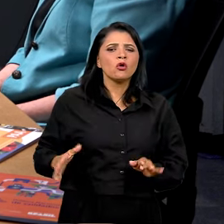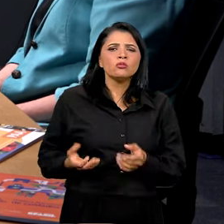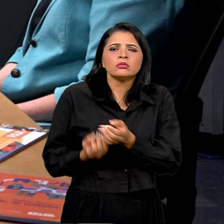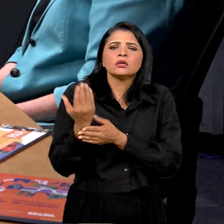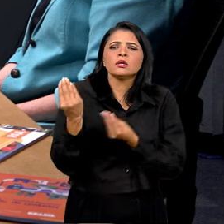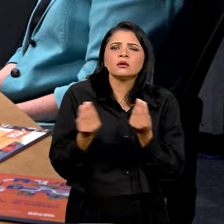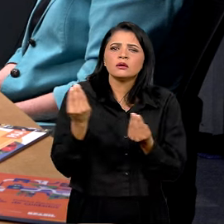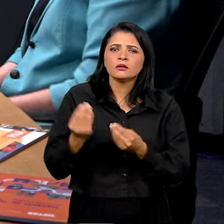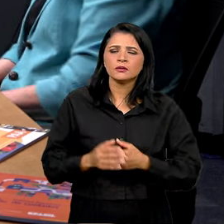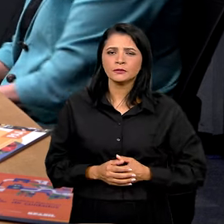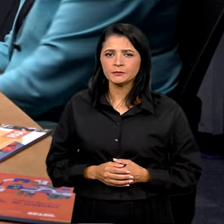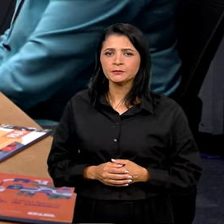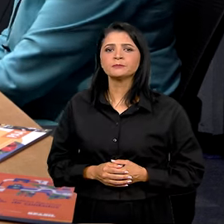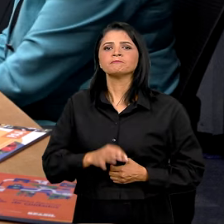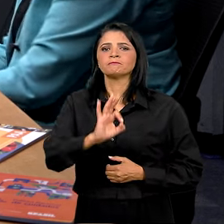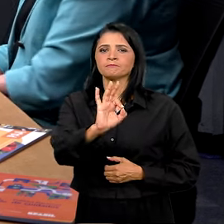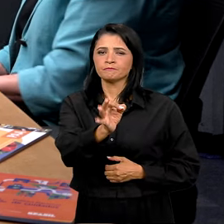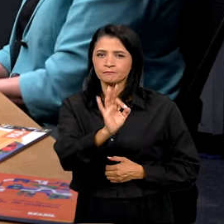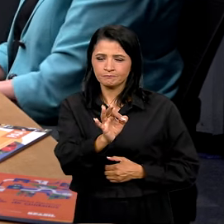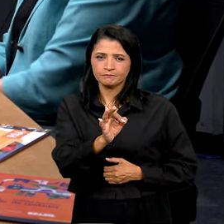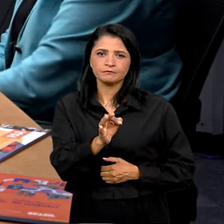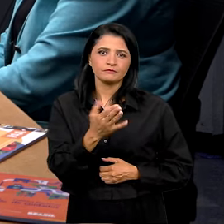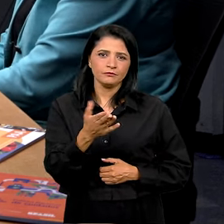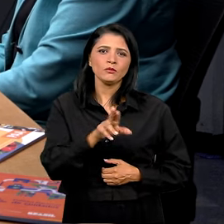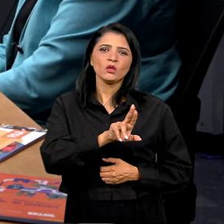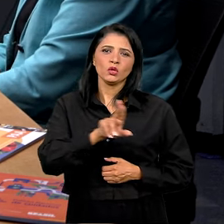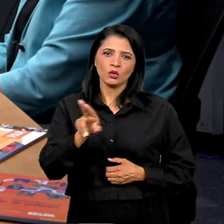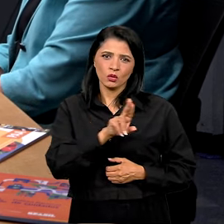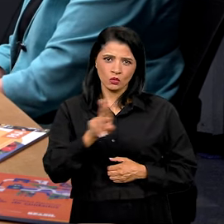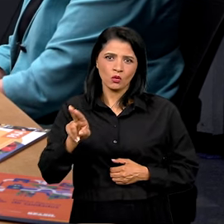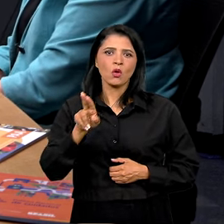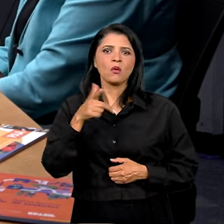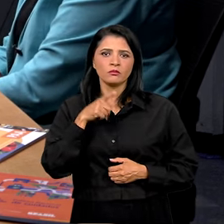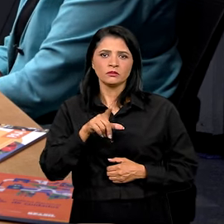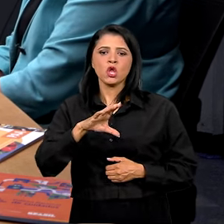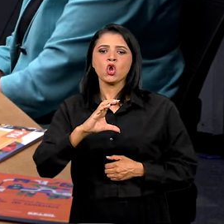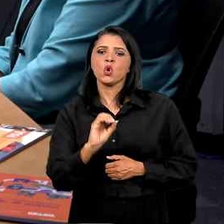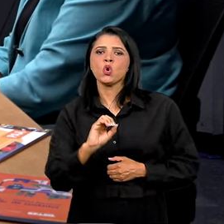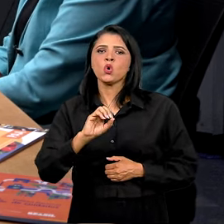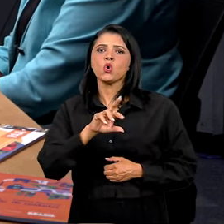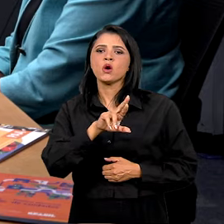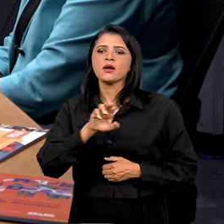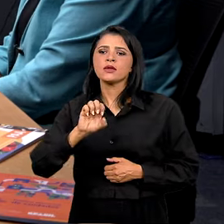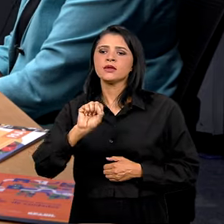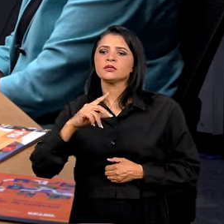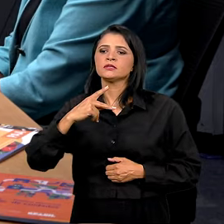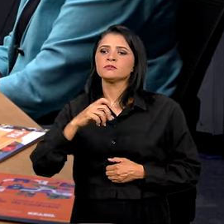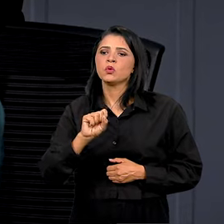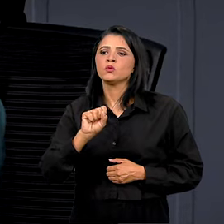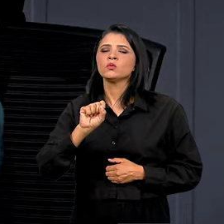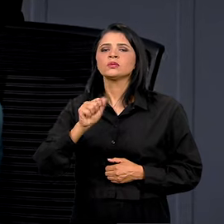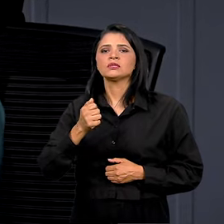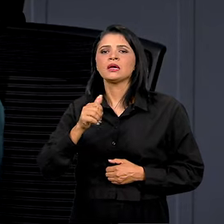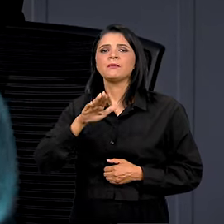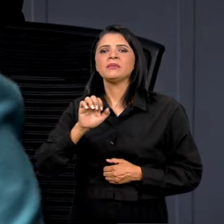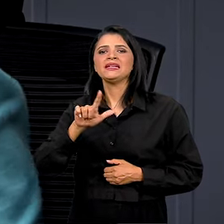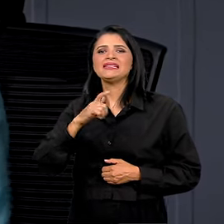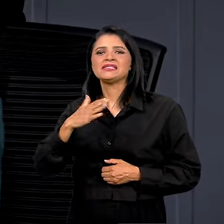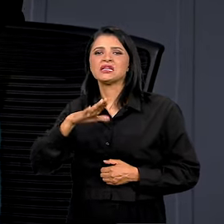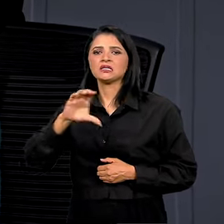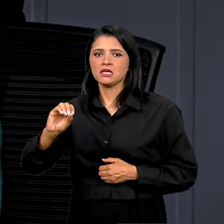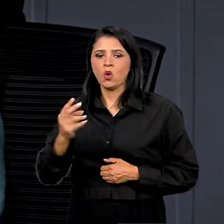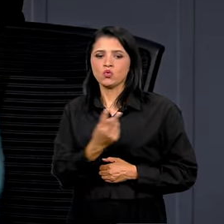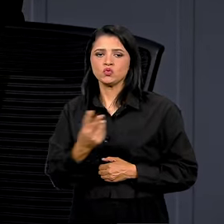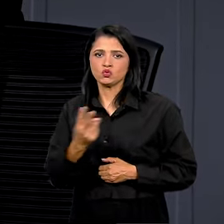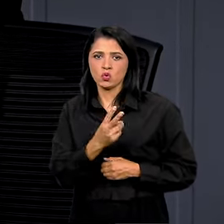isso exato essa questão da que a gente chama da corresponsabilização pelo trabalho de cuidados né então a